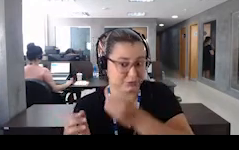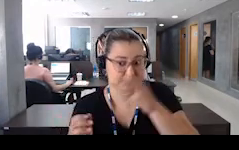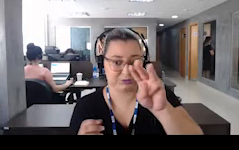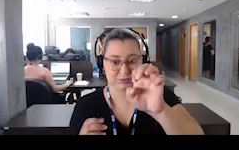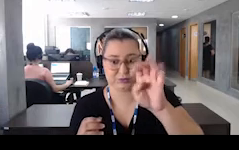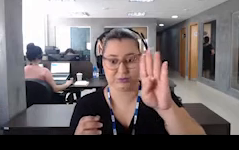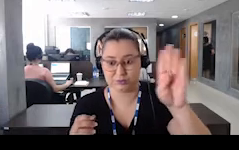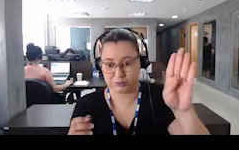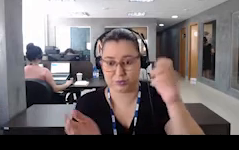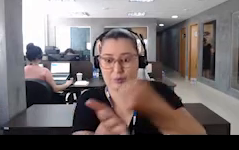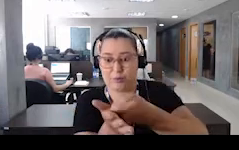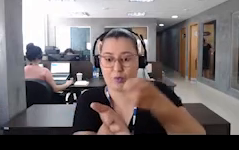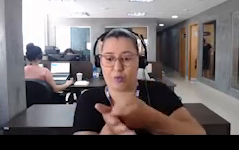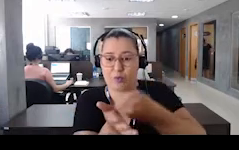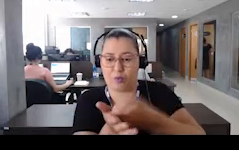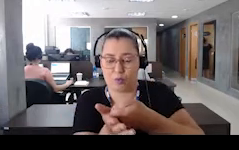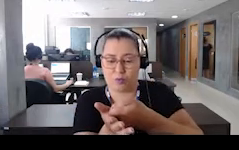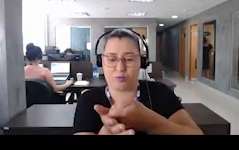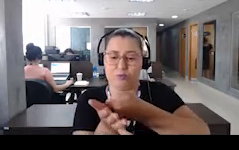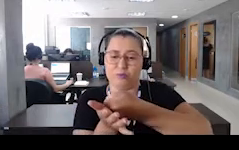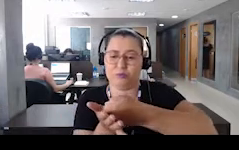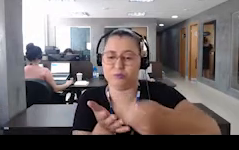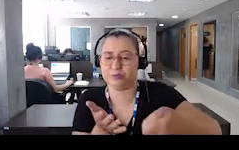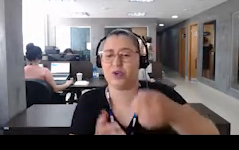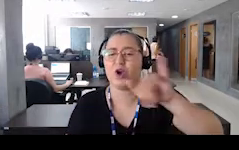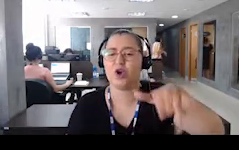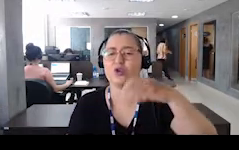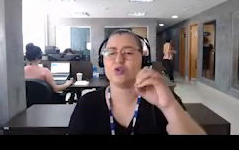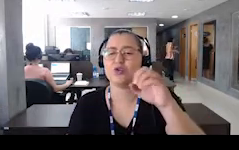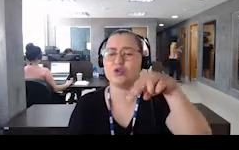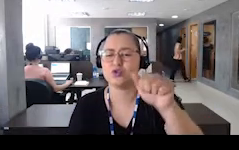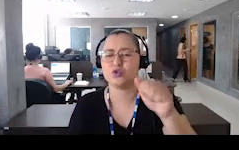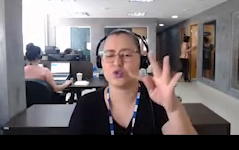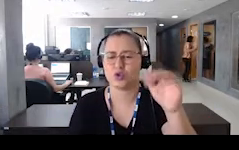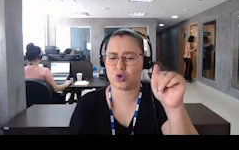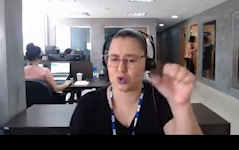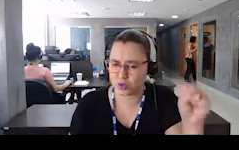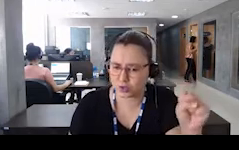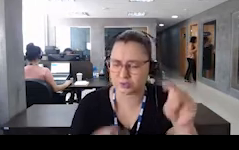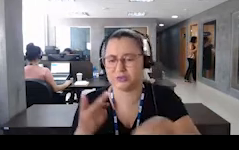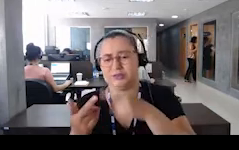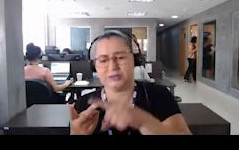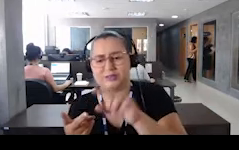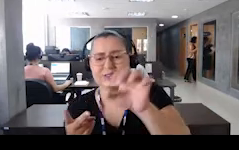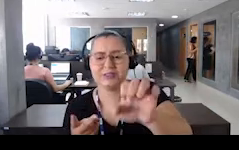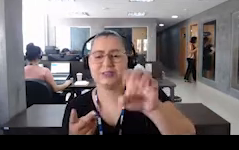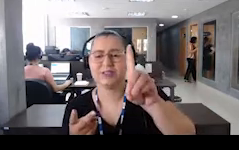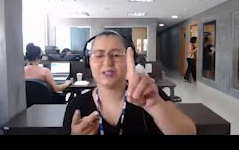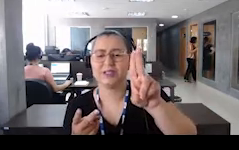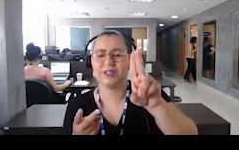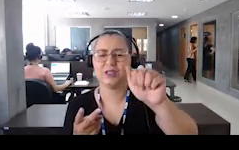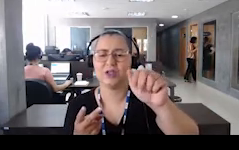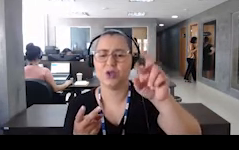ela é obrigatória, né? Então, aqui, ó, por exemplo, quem registrou foi o Jonatas, o Eduardo, Cleiberton,